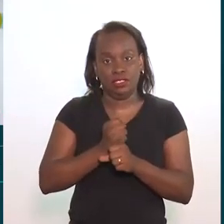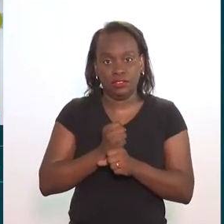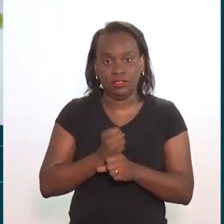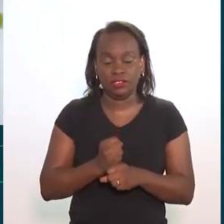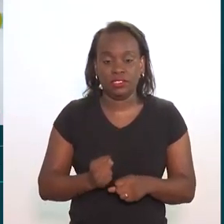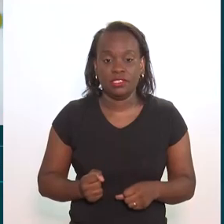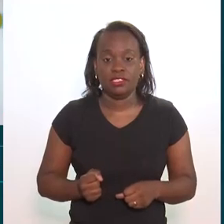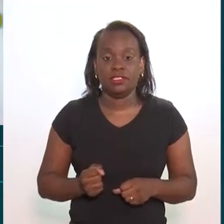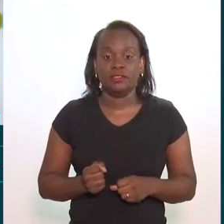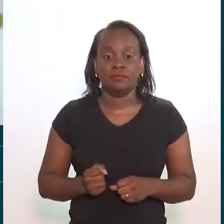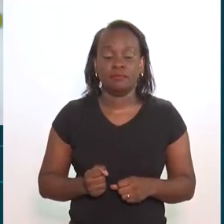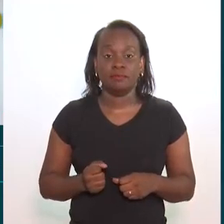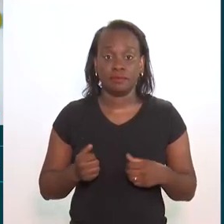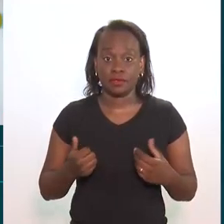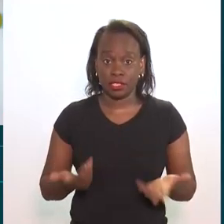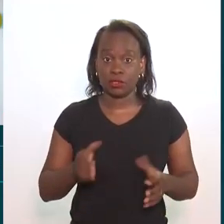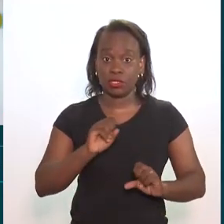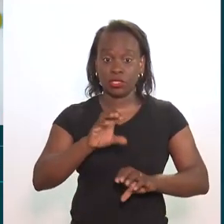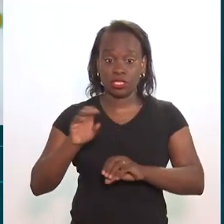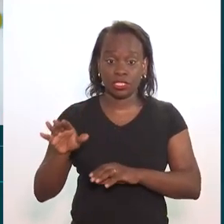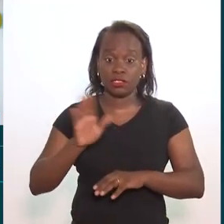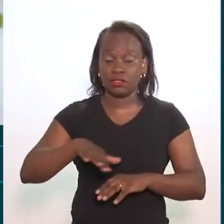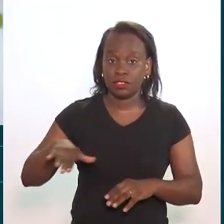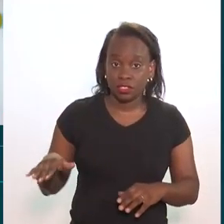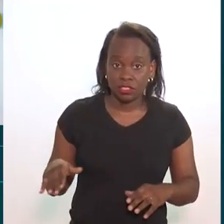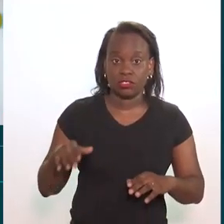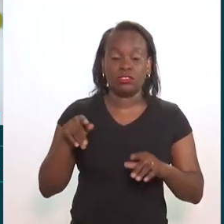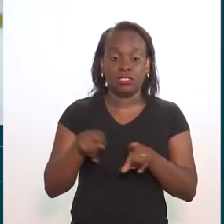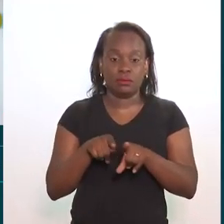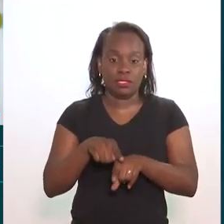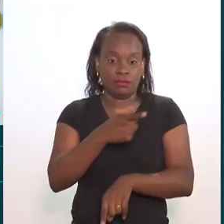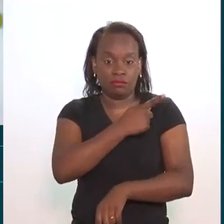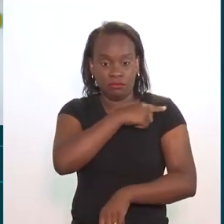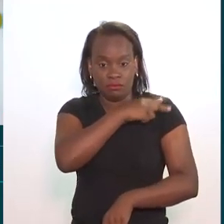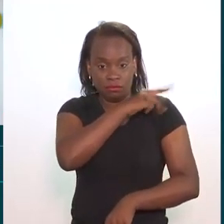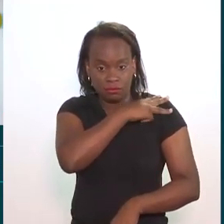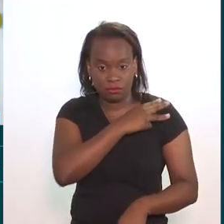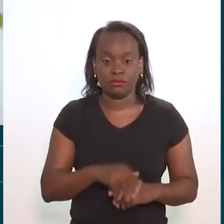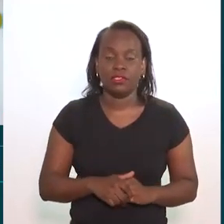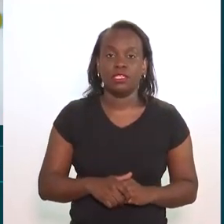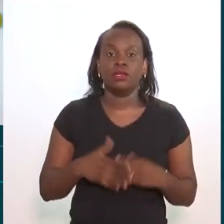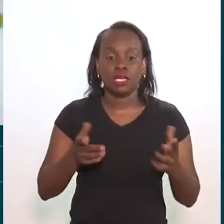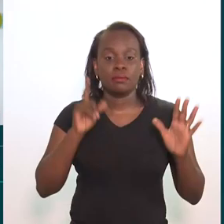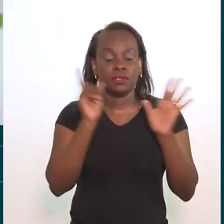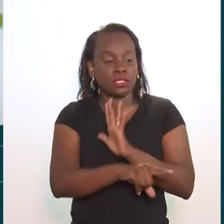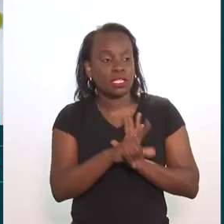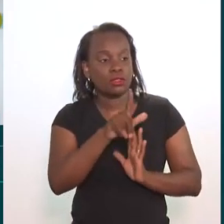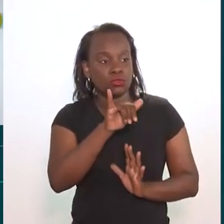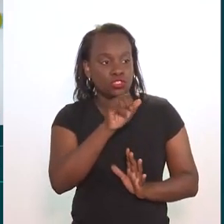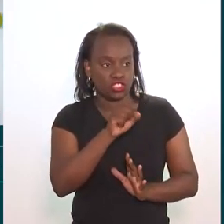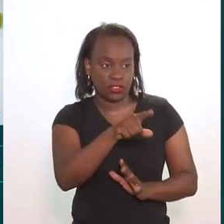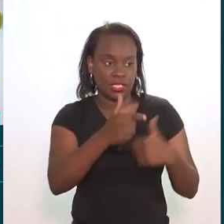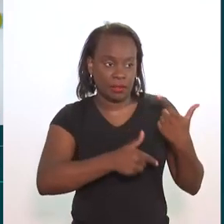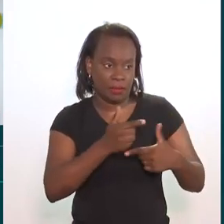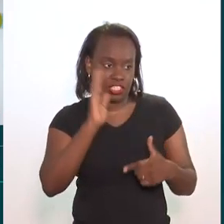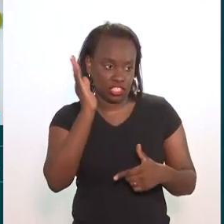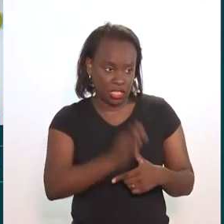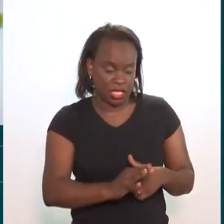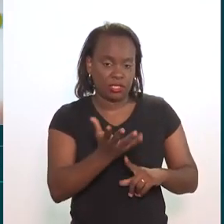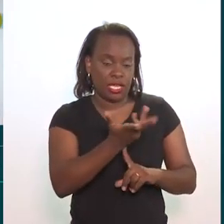5 anos, né? Na educação infantil e médio. Queria saber do Luiz, você que trabalha